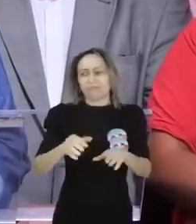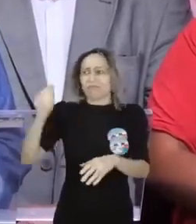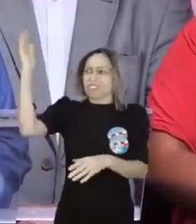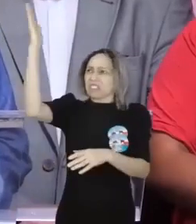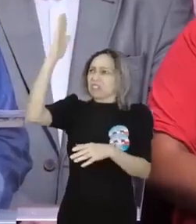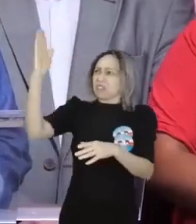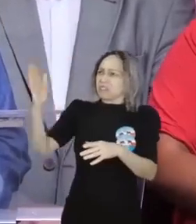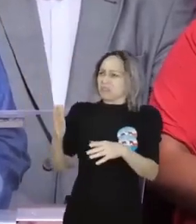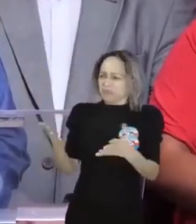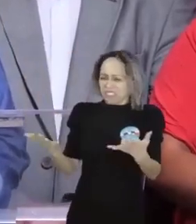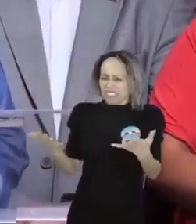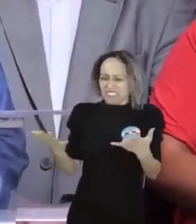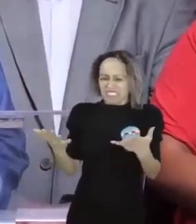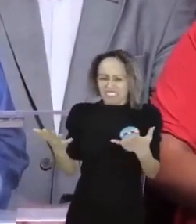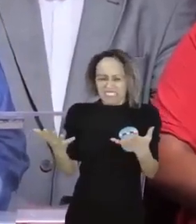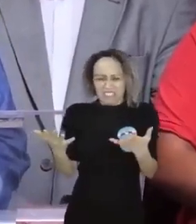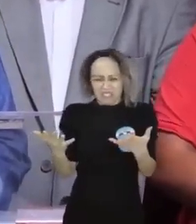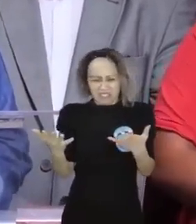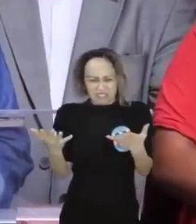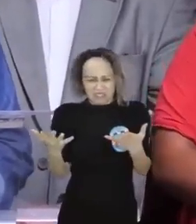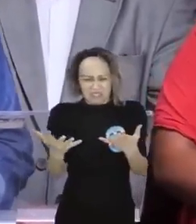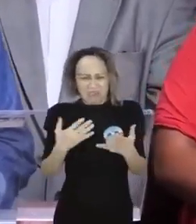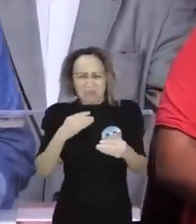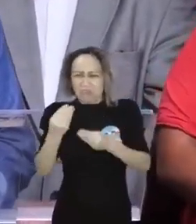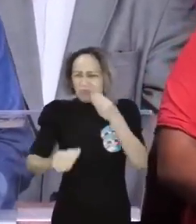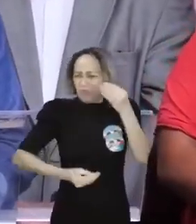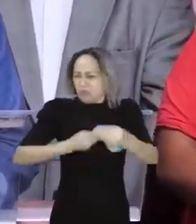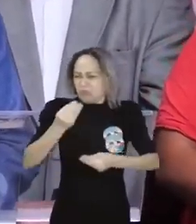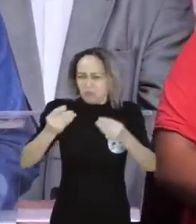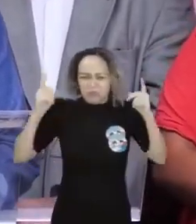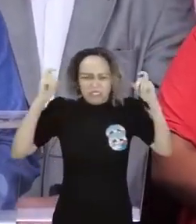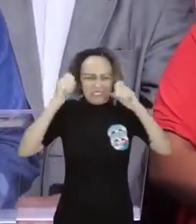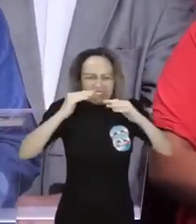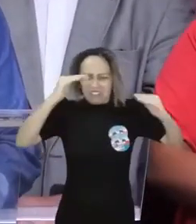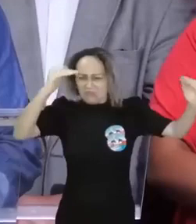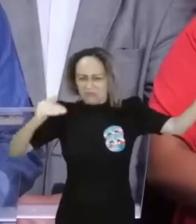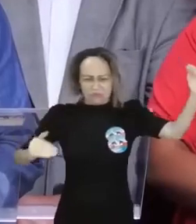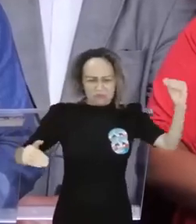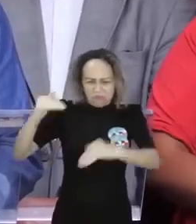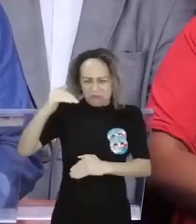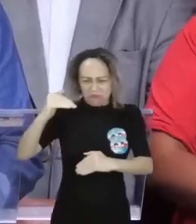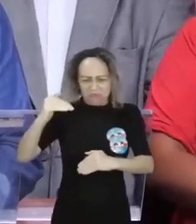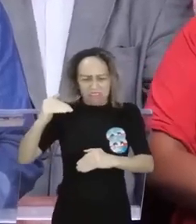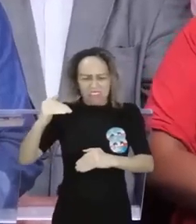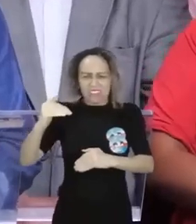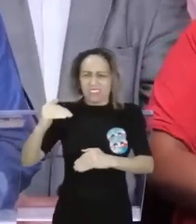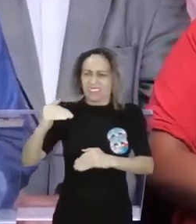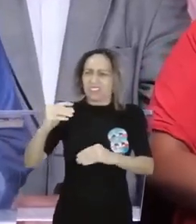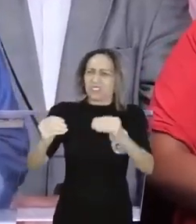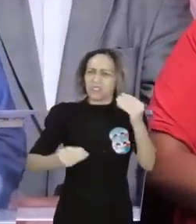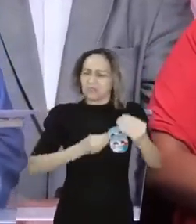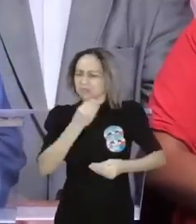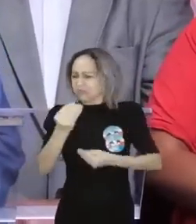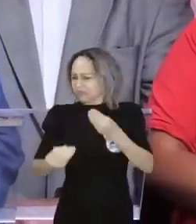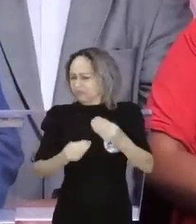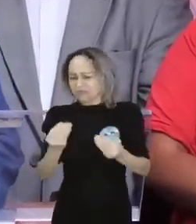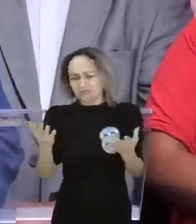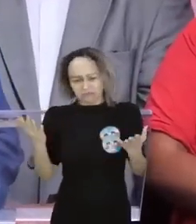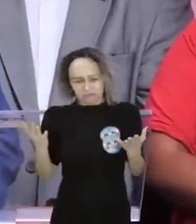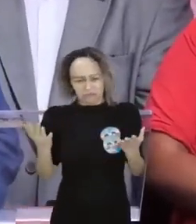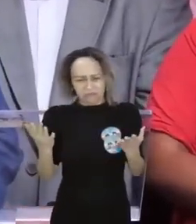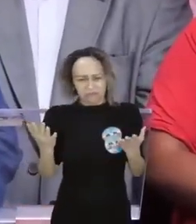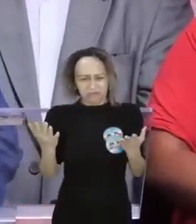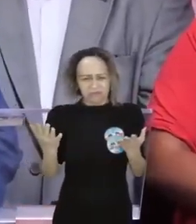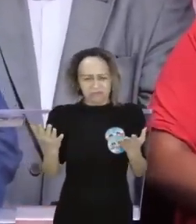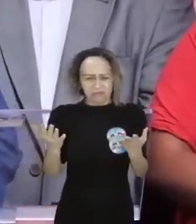fundo, esse muro de concreto e desigualdade que separa o Brasil em partes desiguais que não se reconhece.